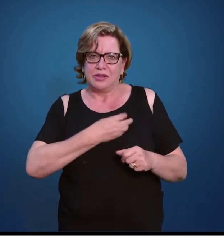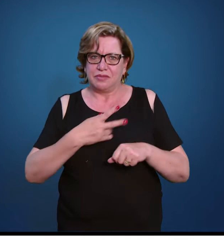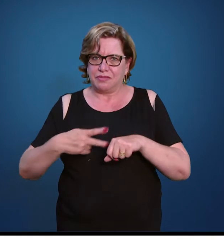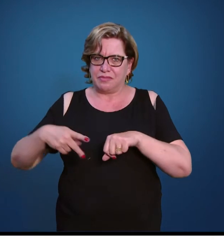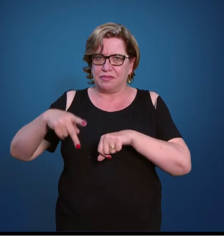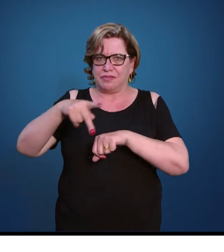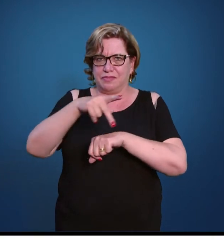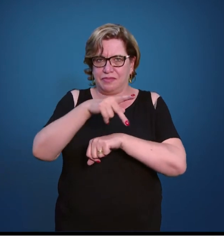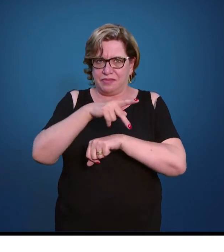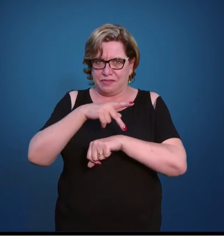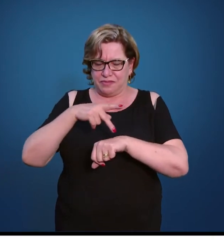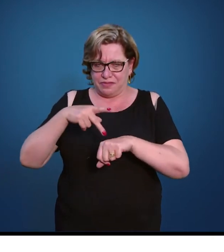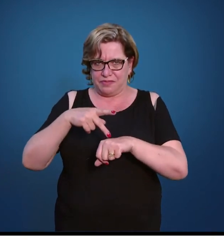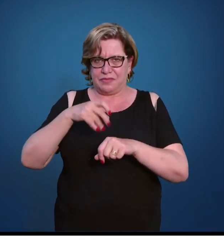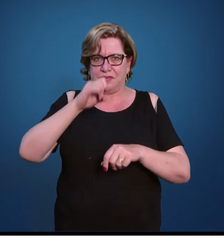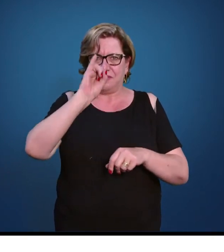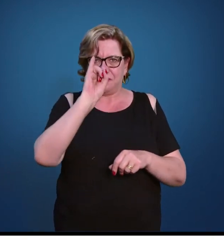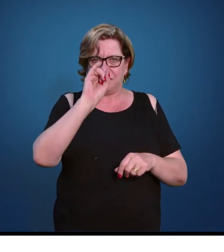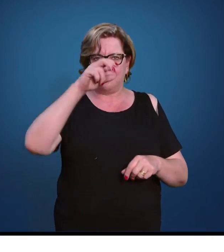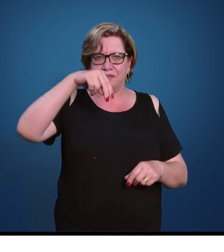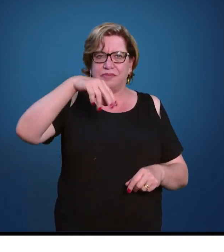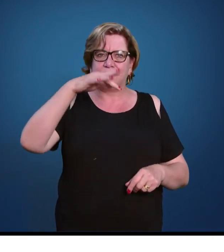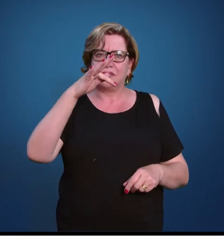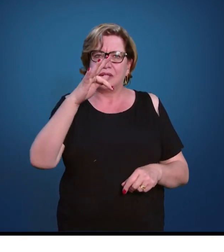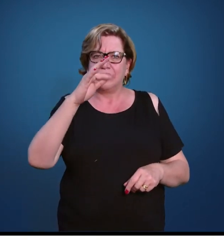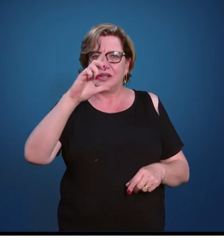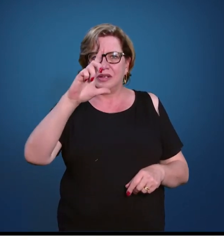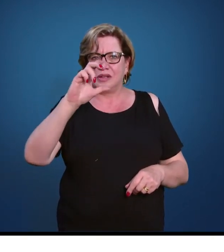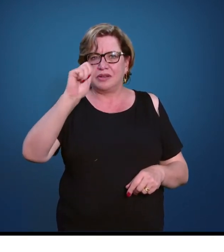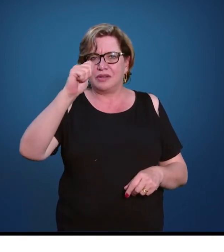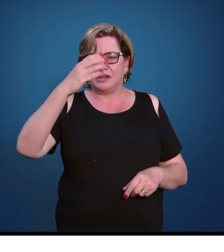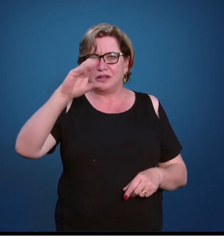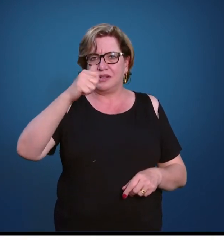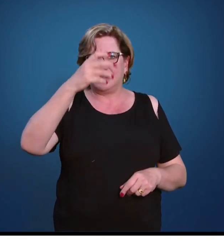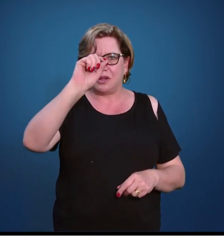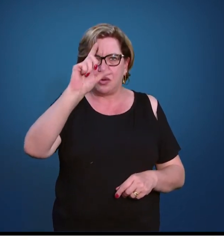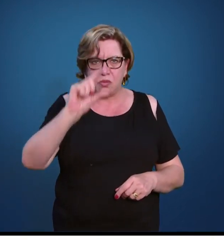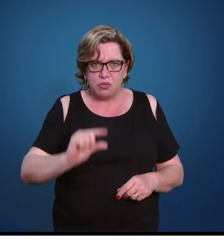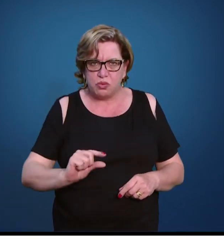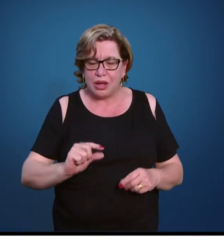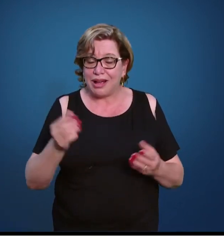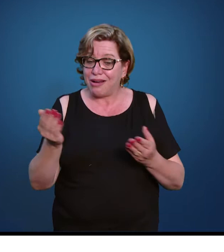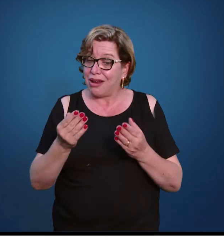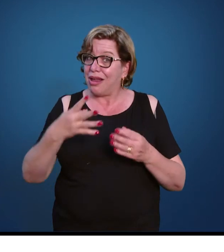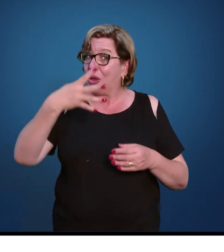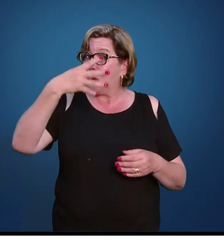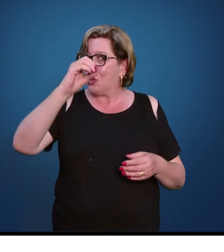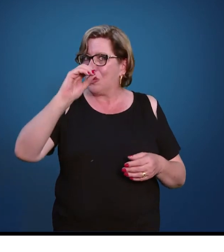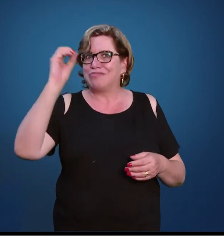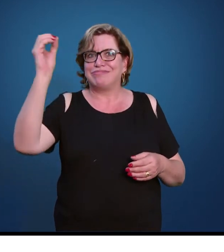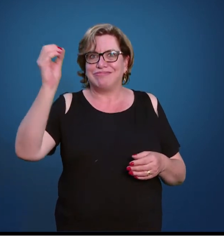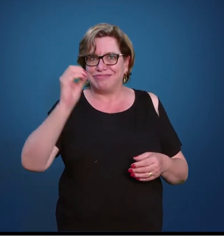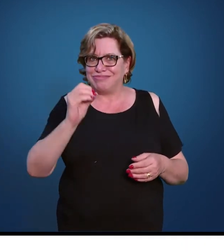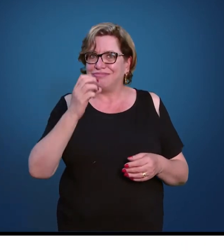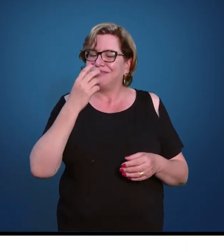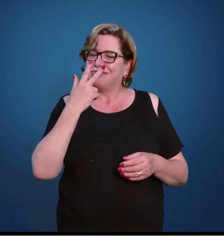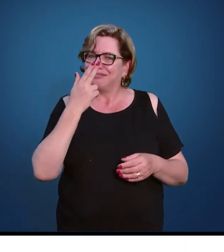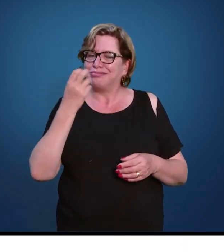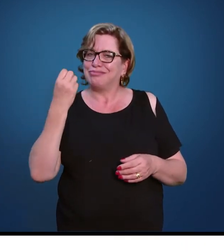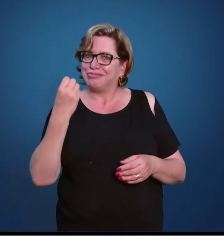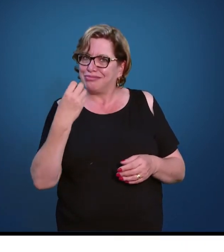país onde a inflação está baixa, nós podemos considerar que 40% é um acréscimo